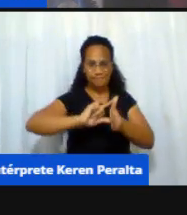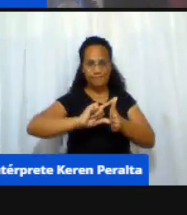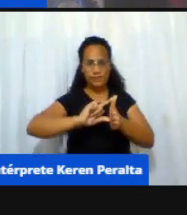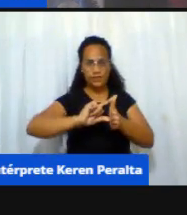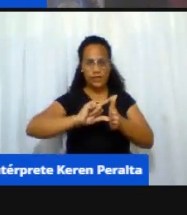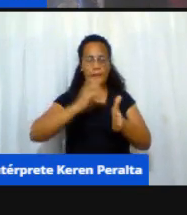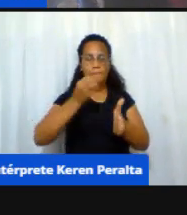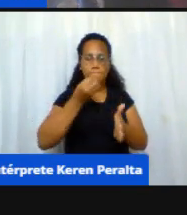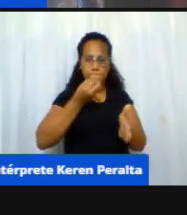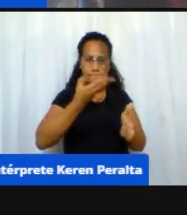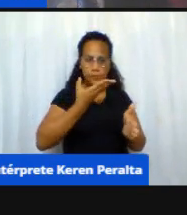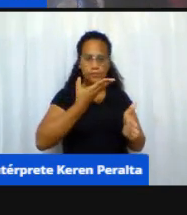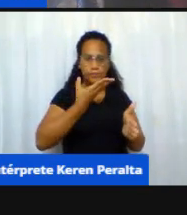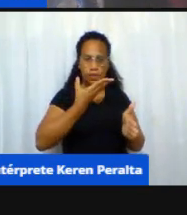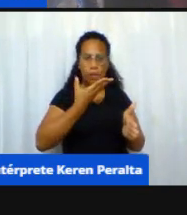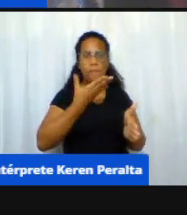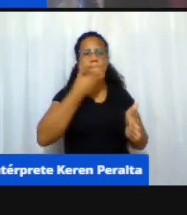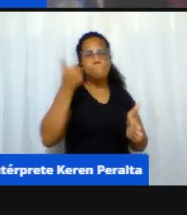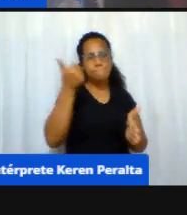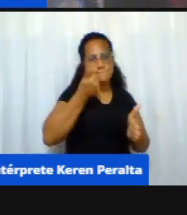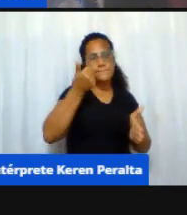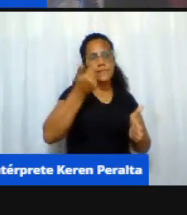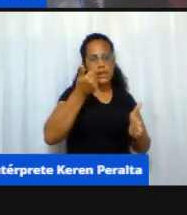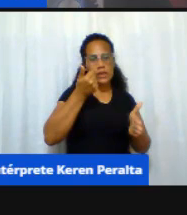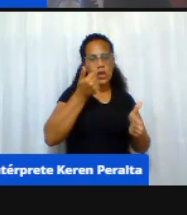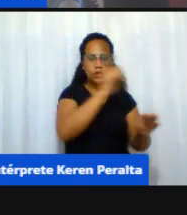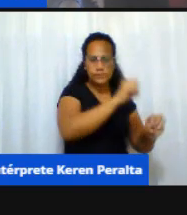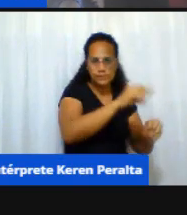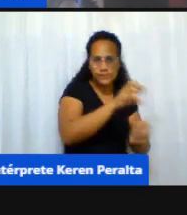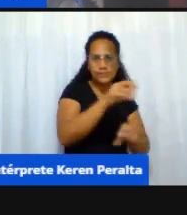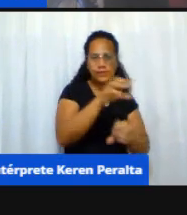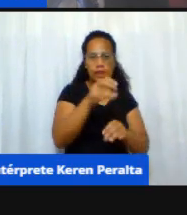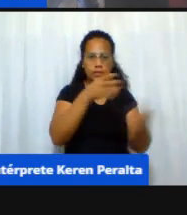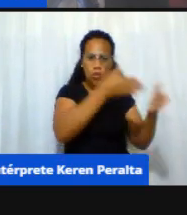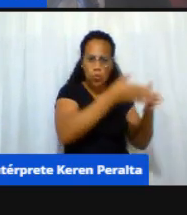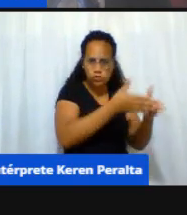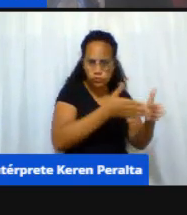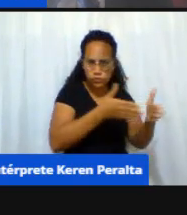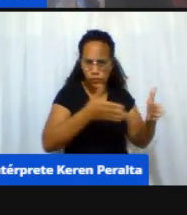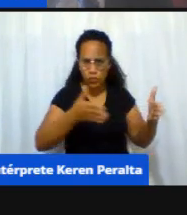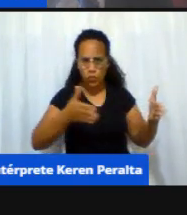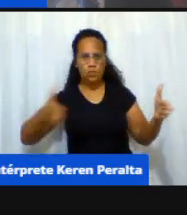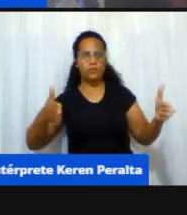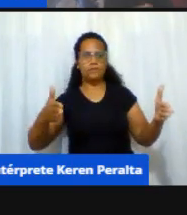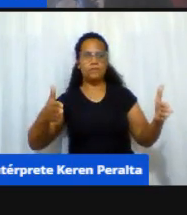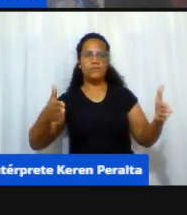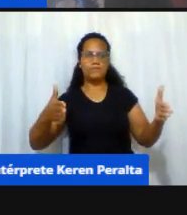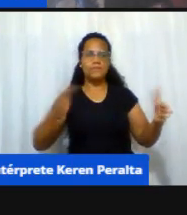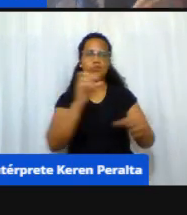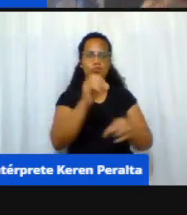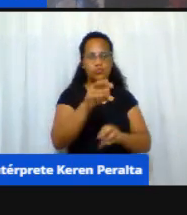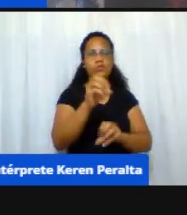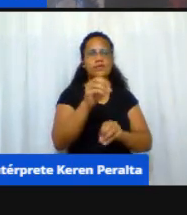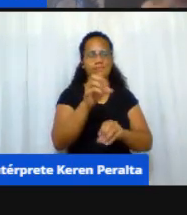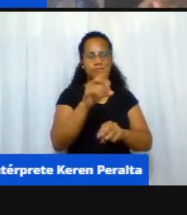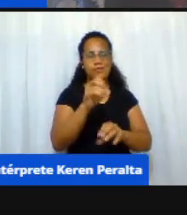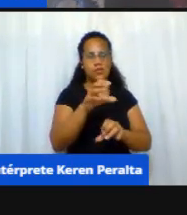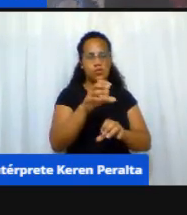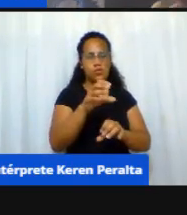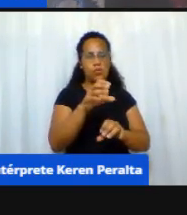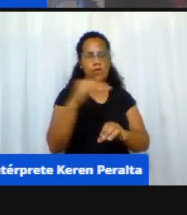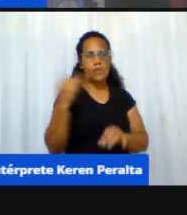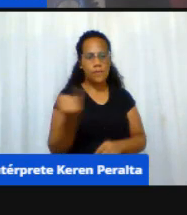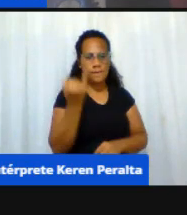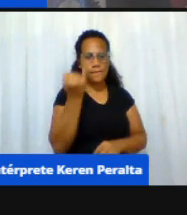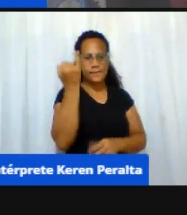da etapa do ensino dos anos finais do ensino fundamental, como um todo. Apenas 14 habilidades